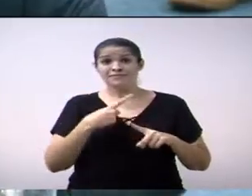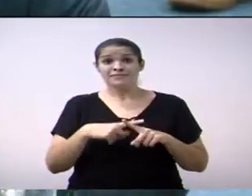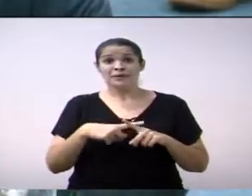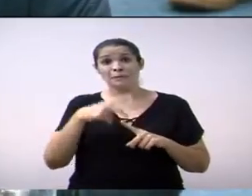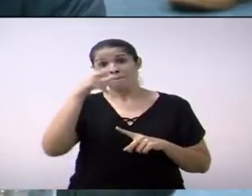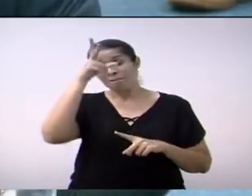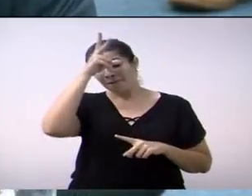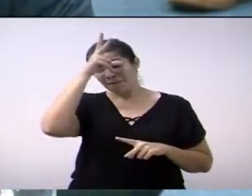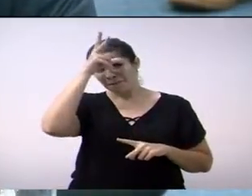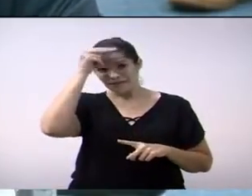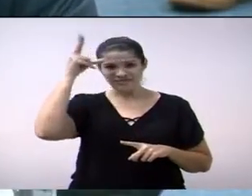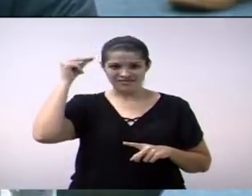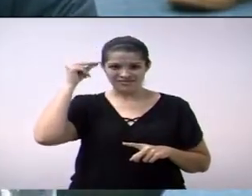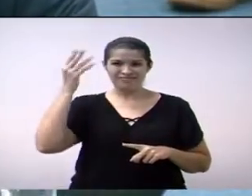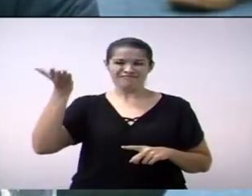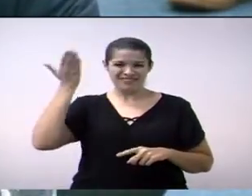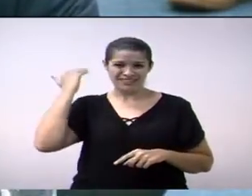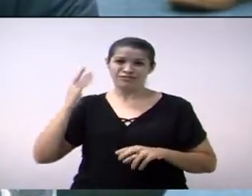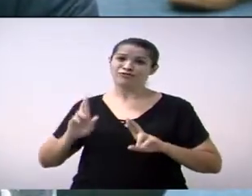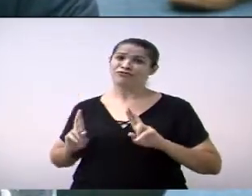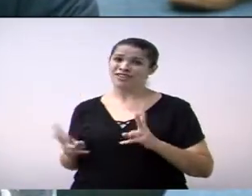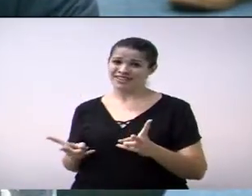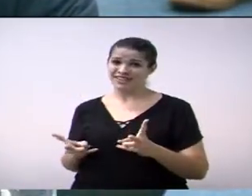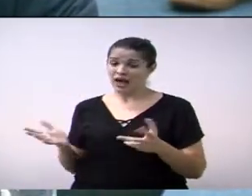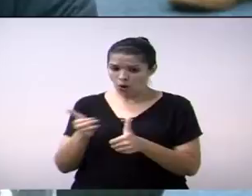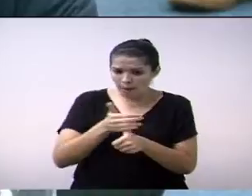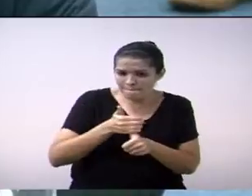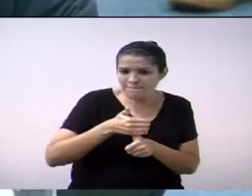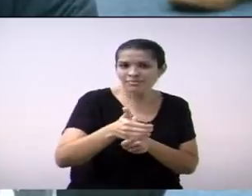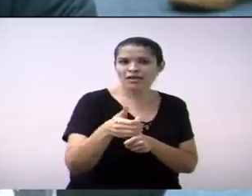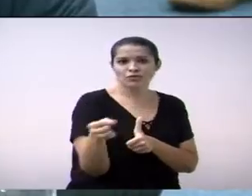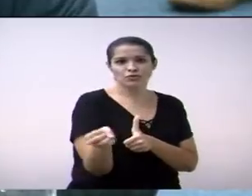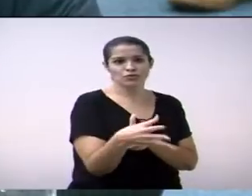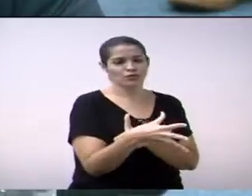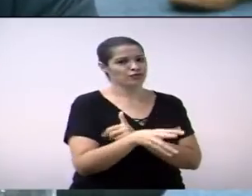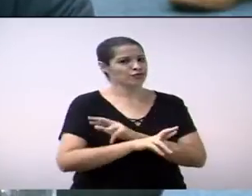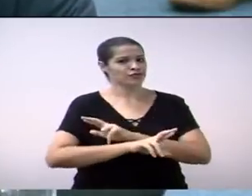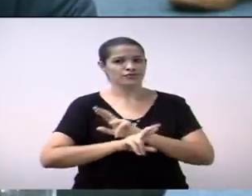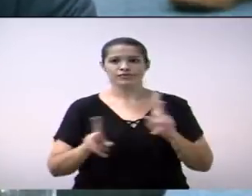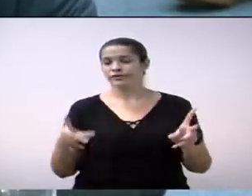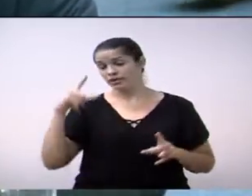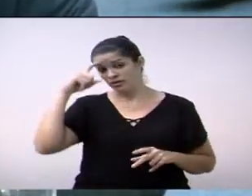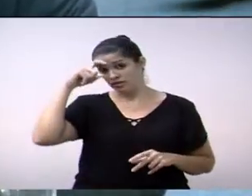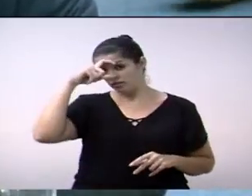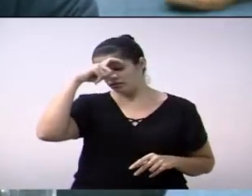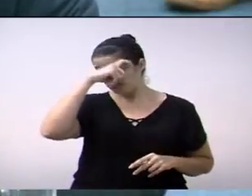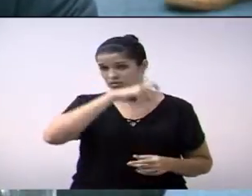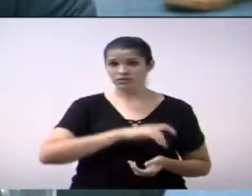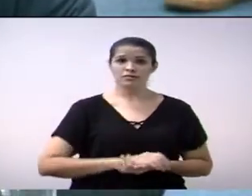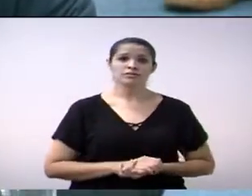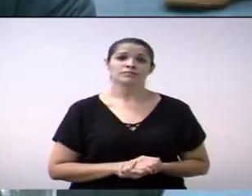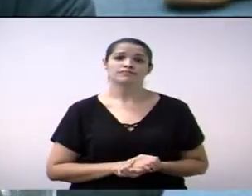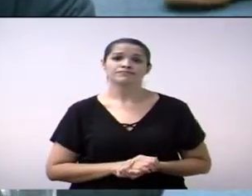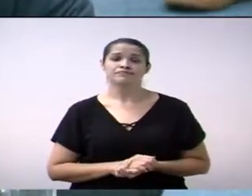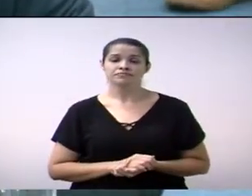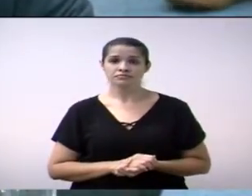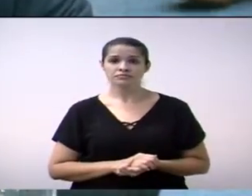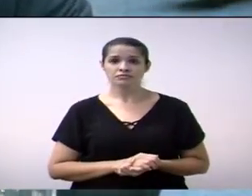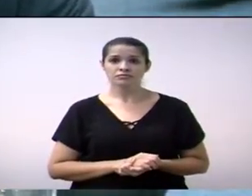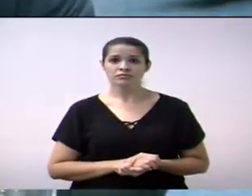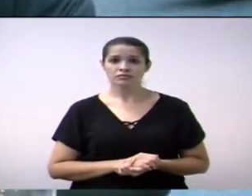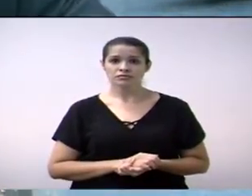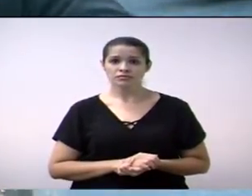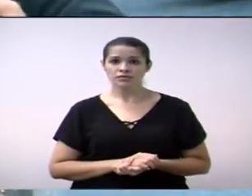vários contratos, e esse é um deles, na situação do transporte, onde até uma munícipe alegou que foi